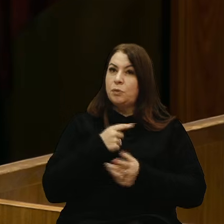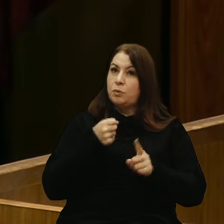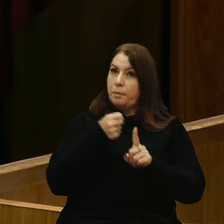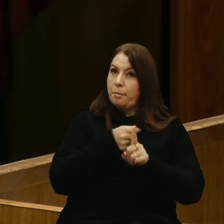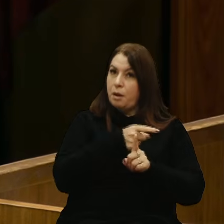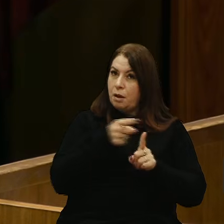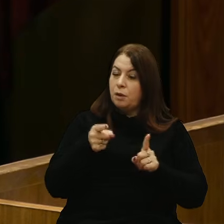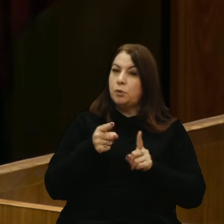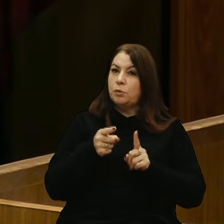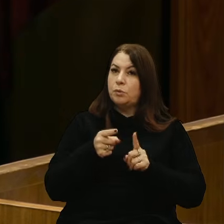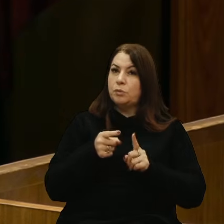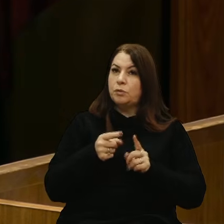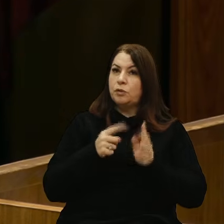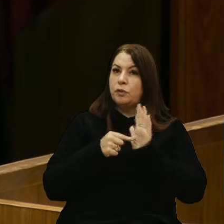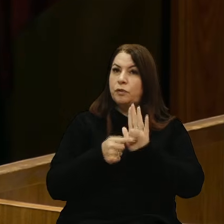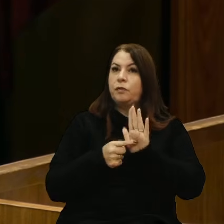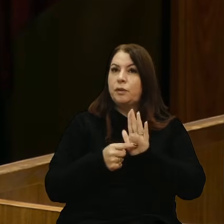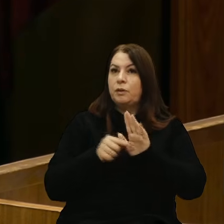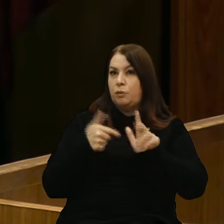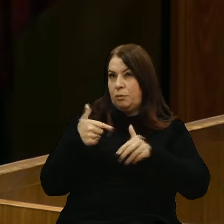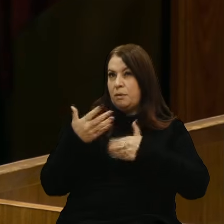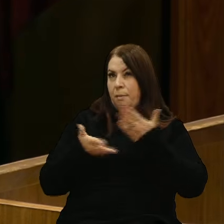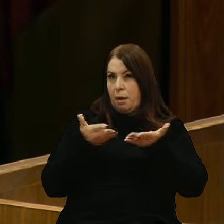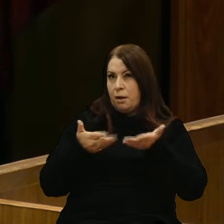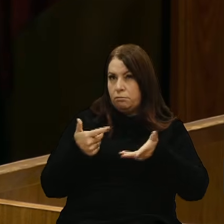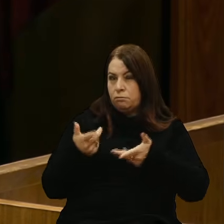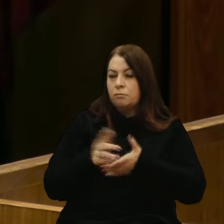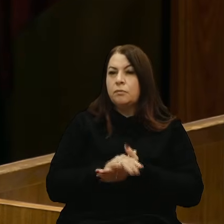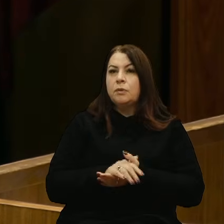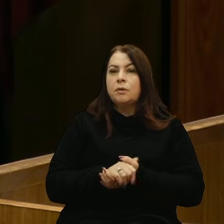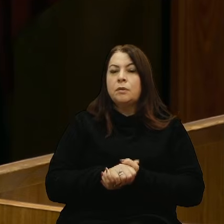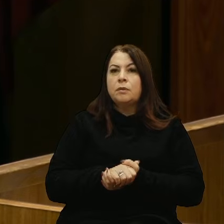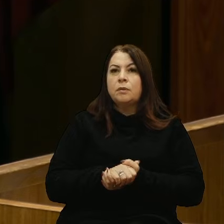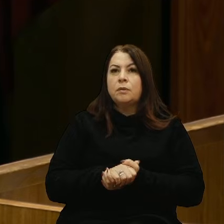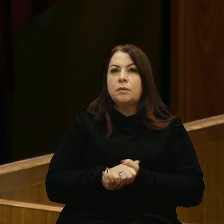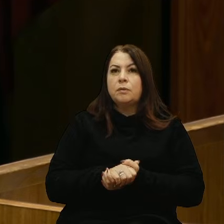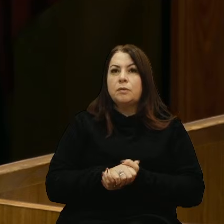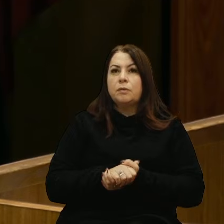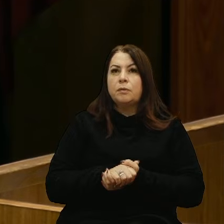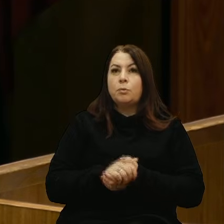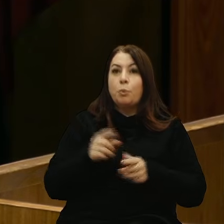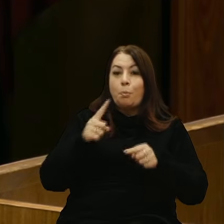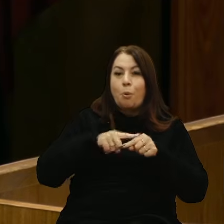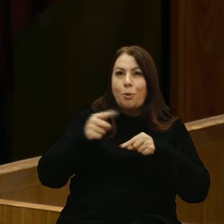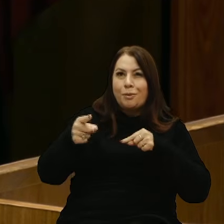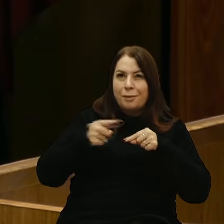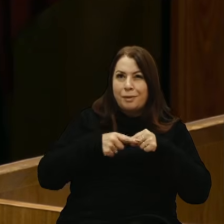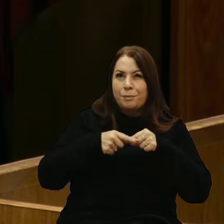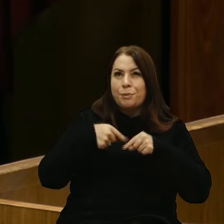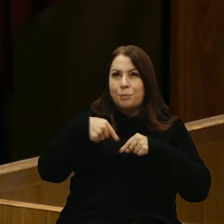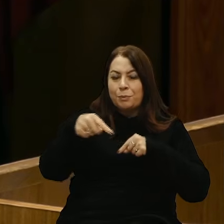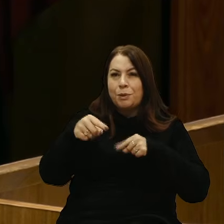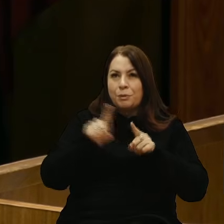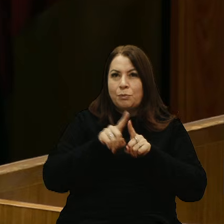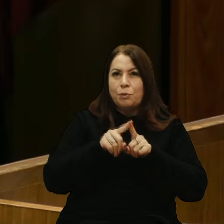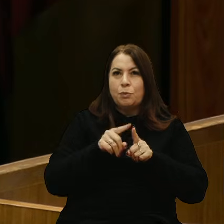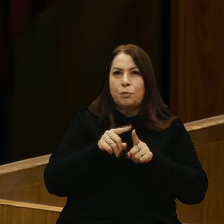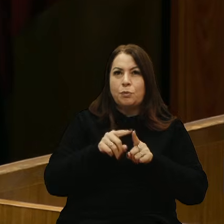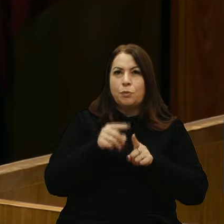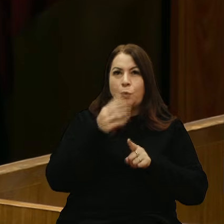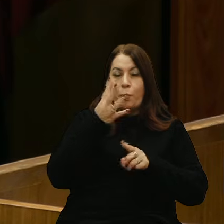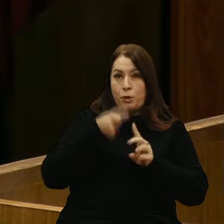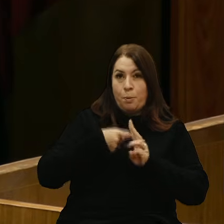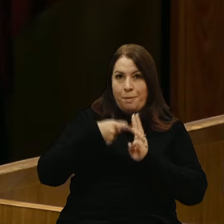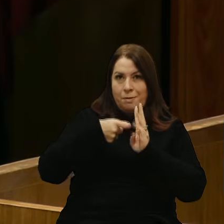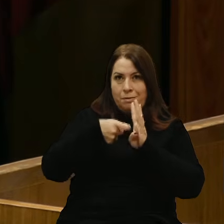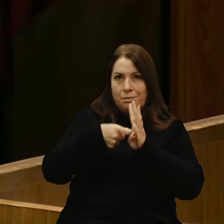impacto da prestação de serviço. Bem, eu diria que, a curto prazo, para os próximos 4